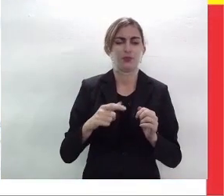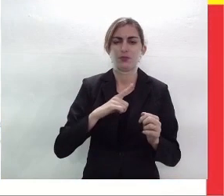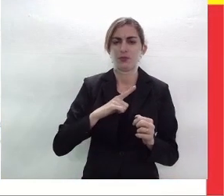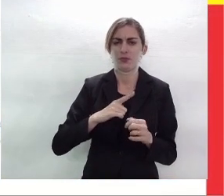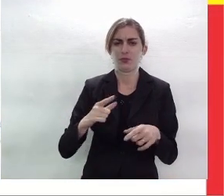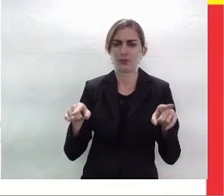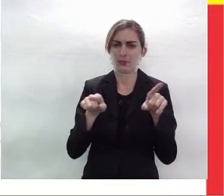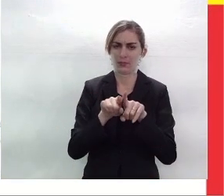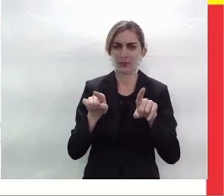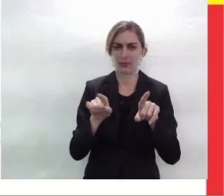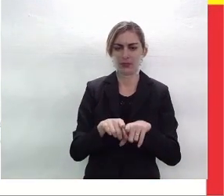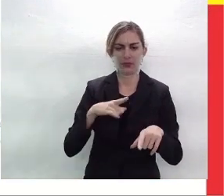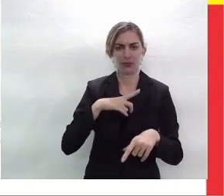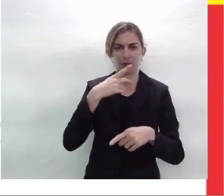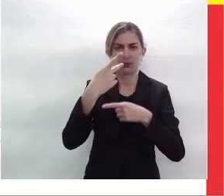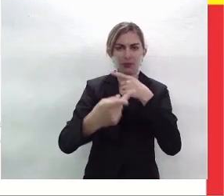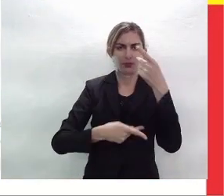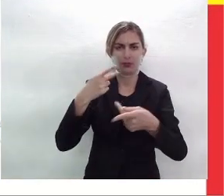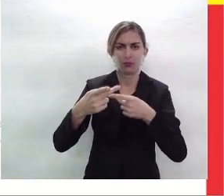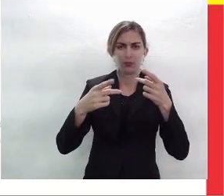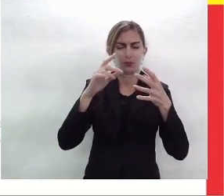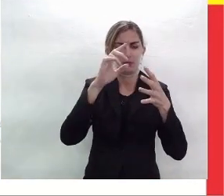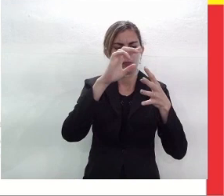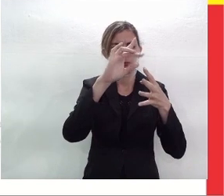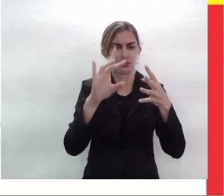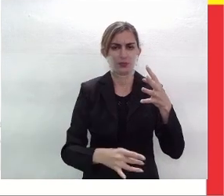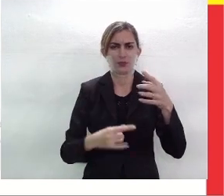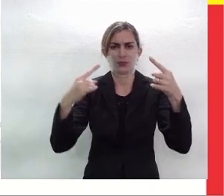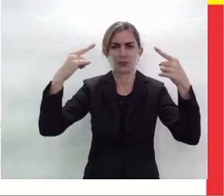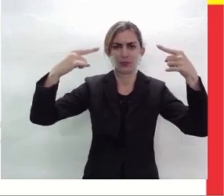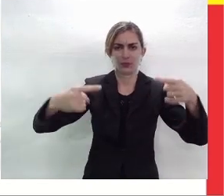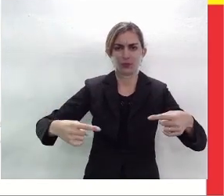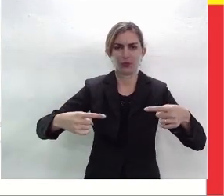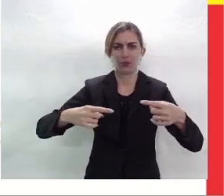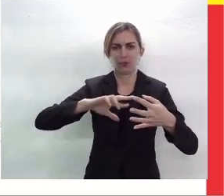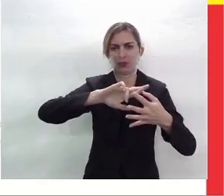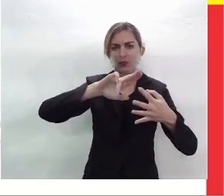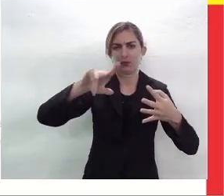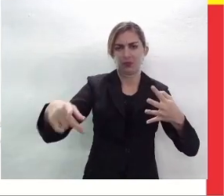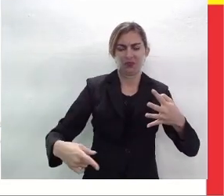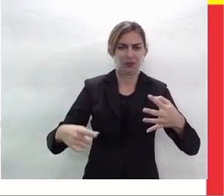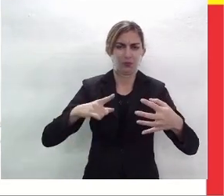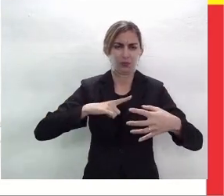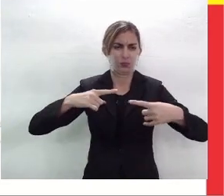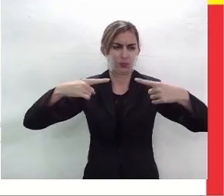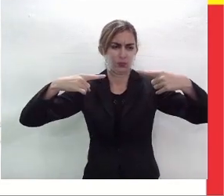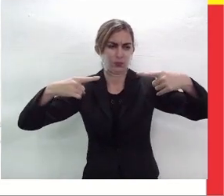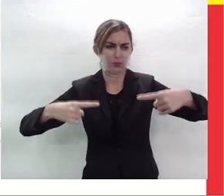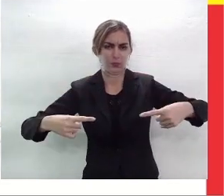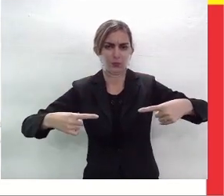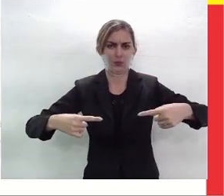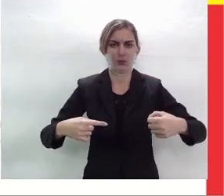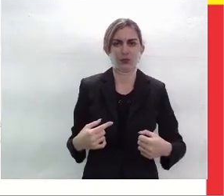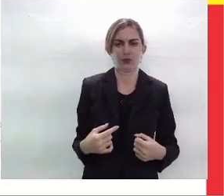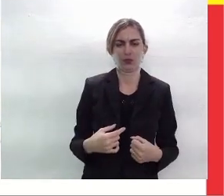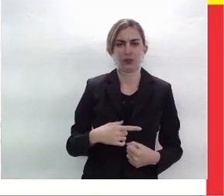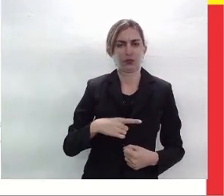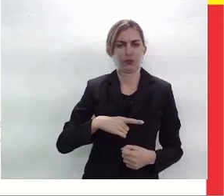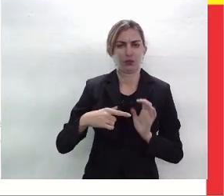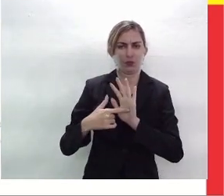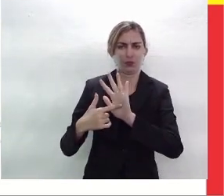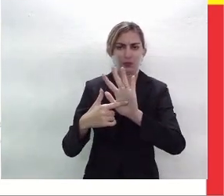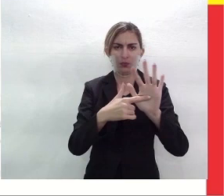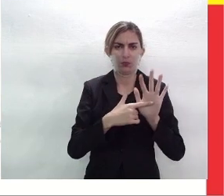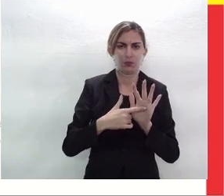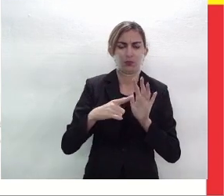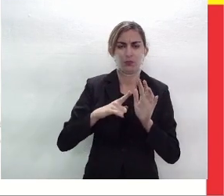lá. Além disso, a gente falou da categorização da luta, ok? Então, na imagem que está aparecendo para a tela de vocês, a